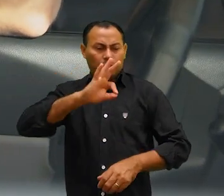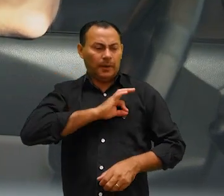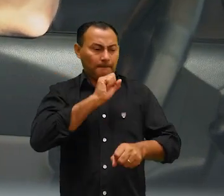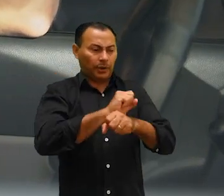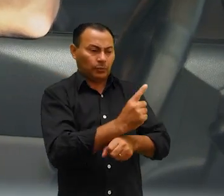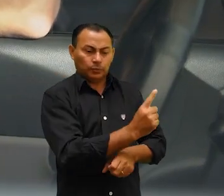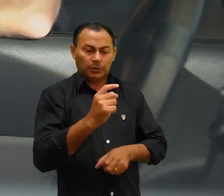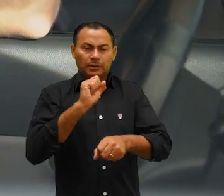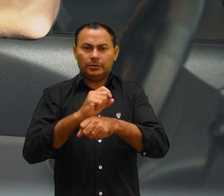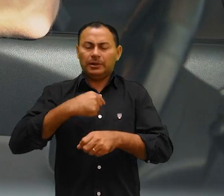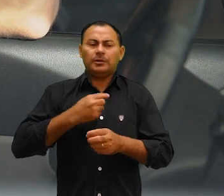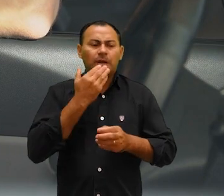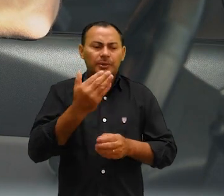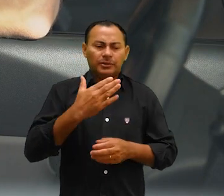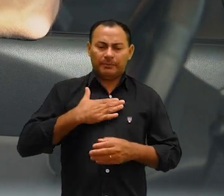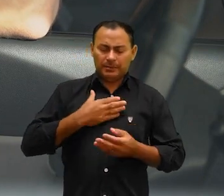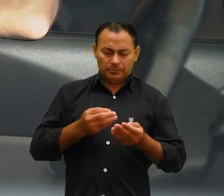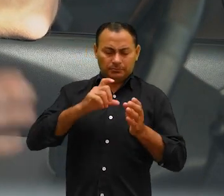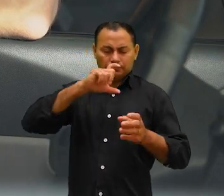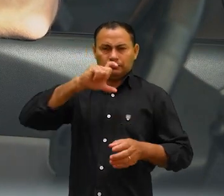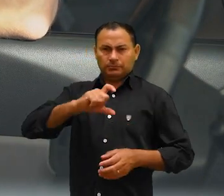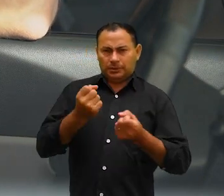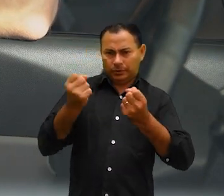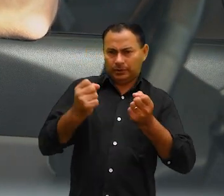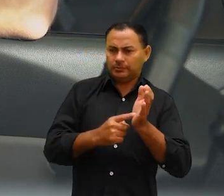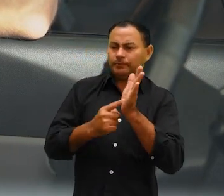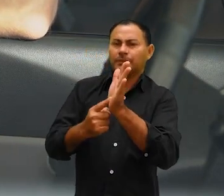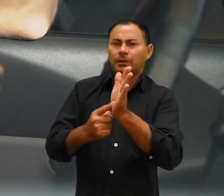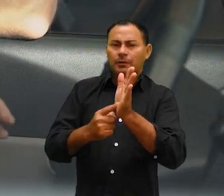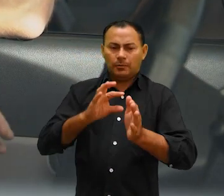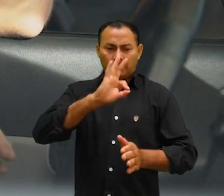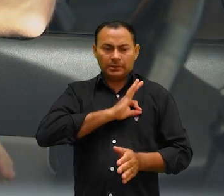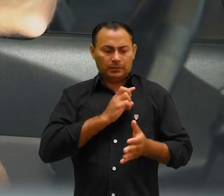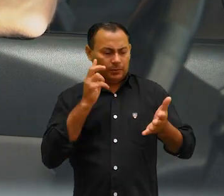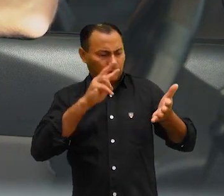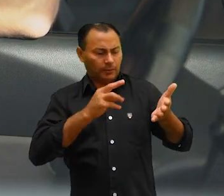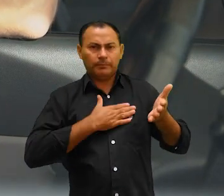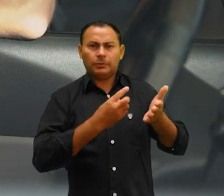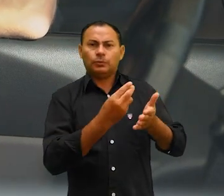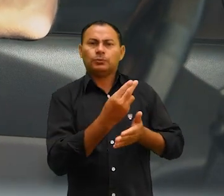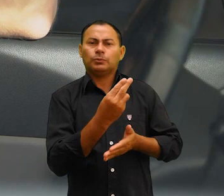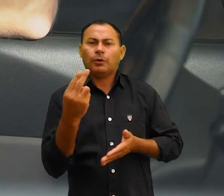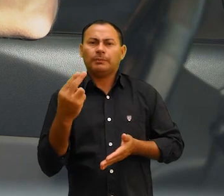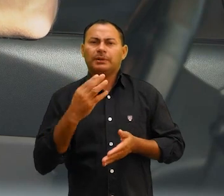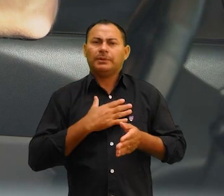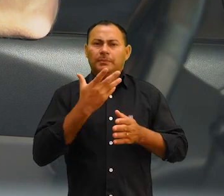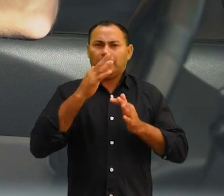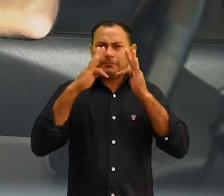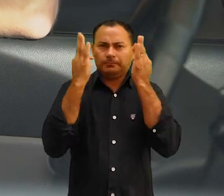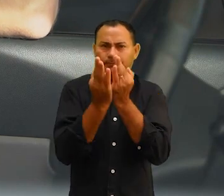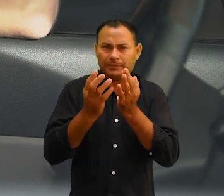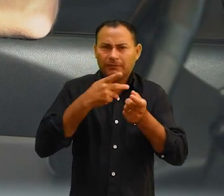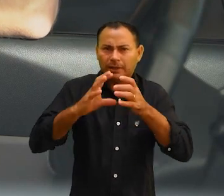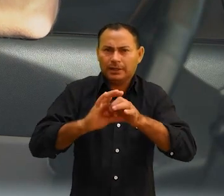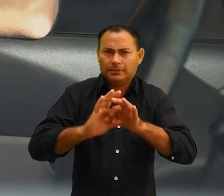parou por excesso de velocidade e pediu a minha carteira de motorista. Quando o policial viu o meu nome e o dos meus pais, disse que ia